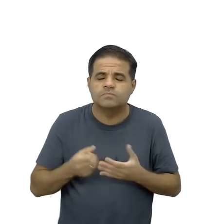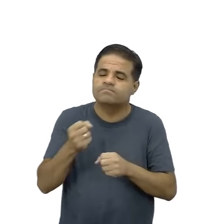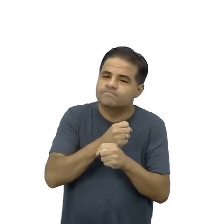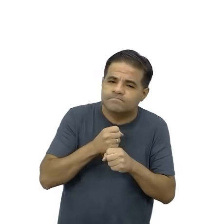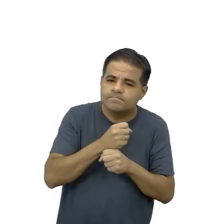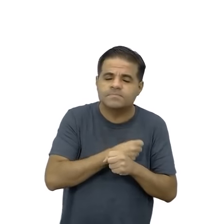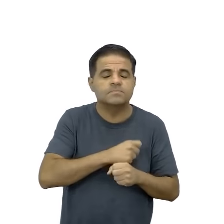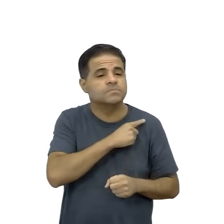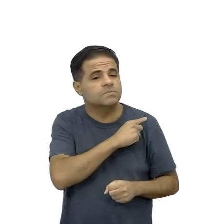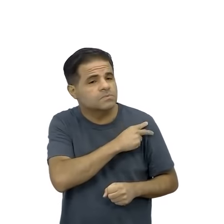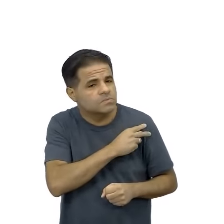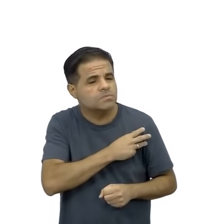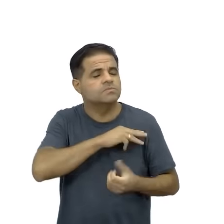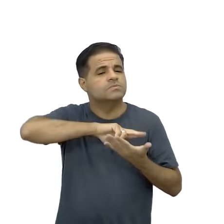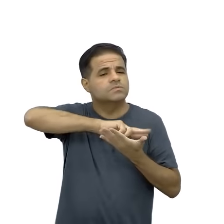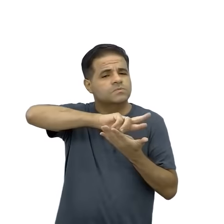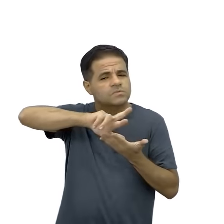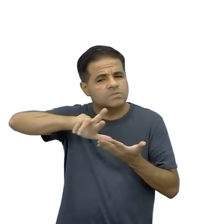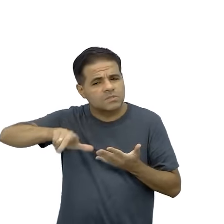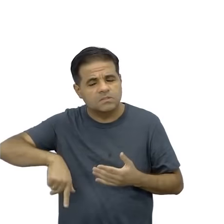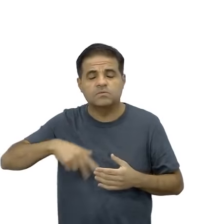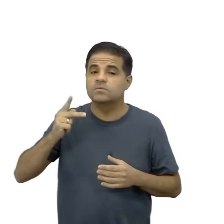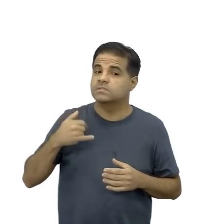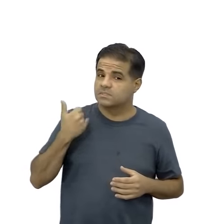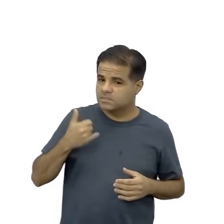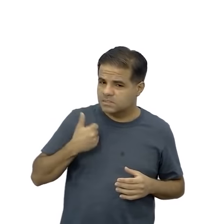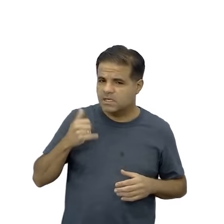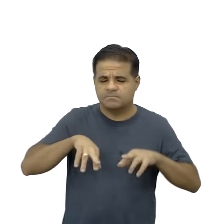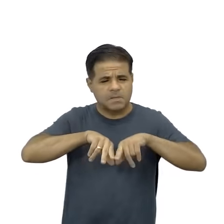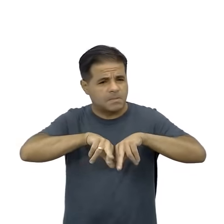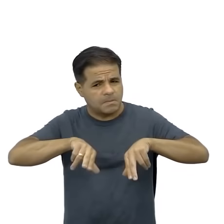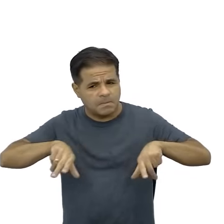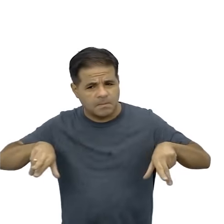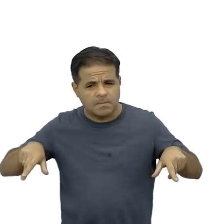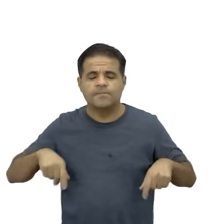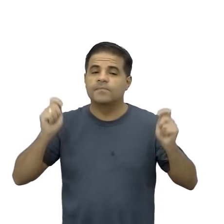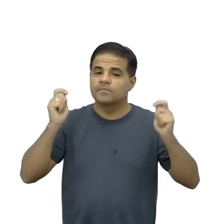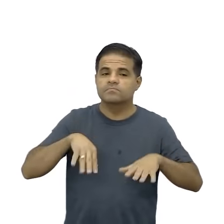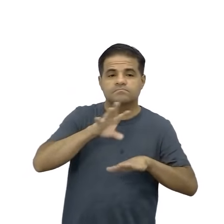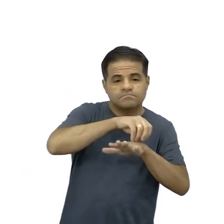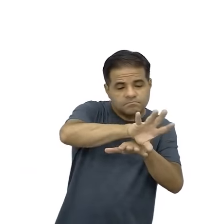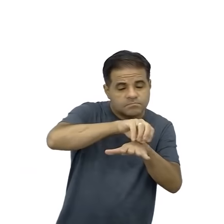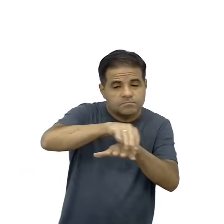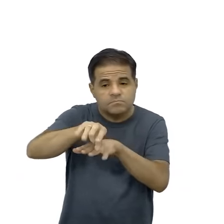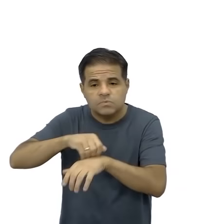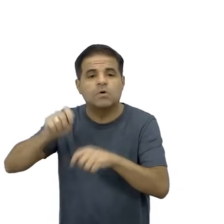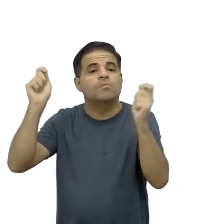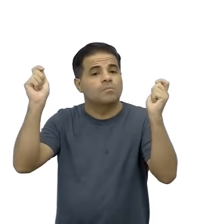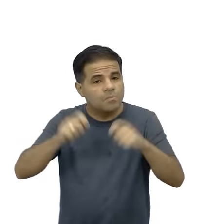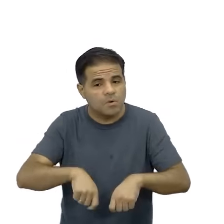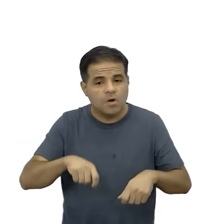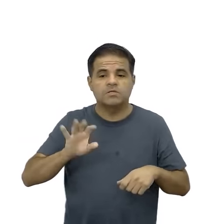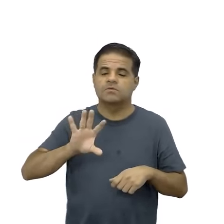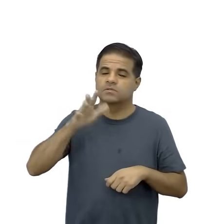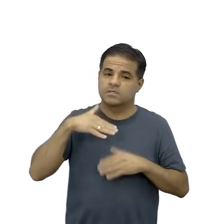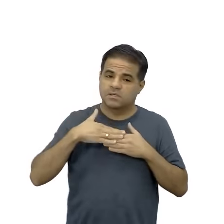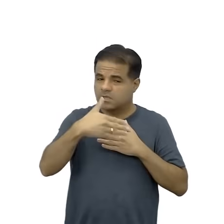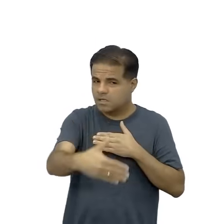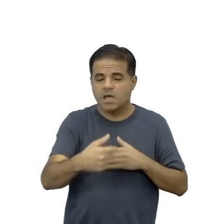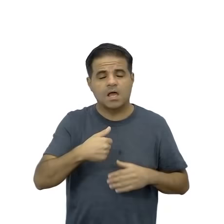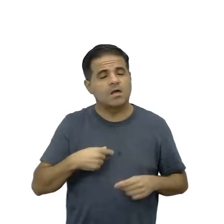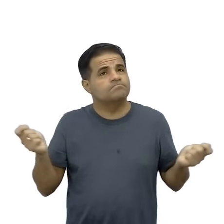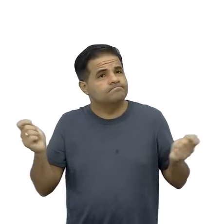e séries diversificadas, com as suas idades também diferentes, se for essa. De mesma turma também pode acontecer, é um momento também de